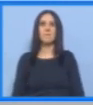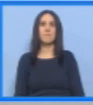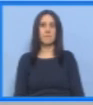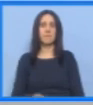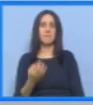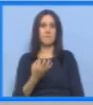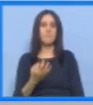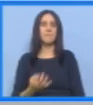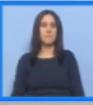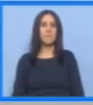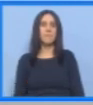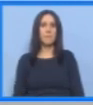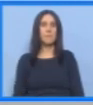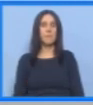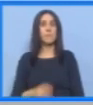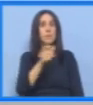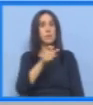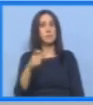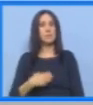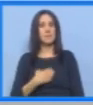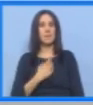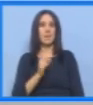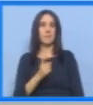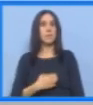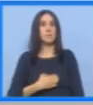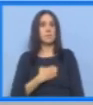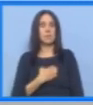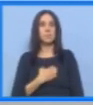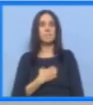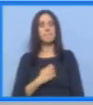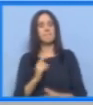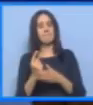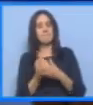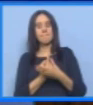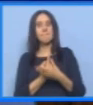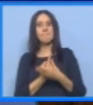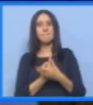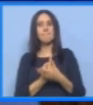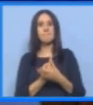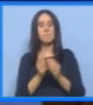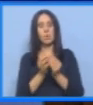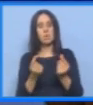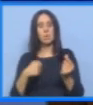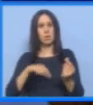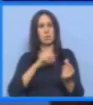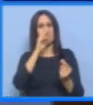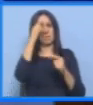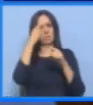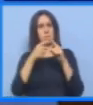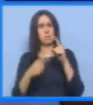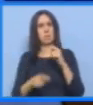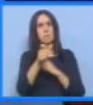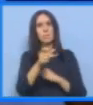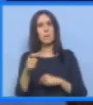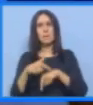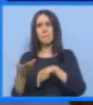verdade. As pessoas estão a sentir mesmo isso, esse sentido de recolhimento, de oração. Nós admiramos-nos até que há pessoas que passam lá até mais